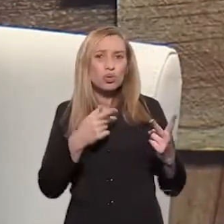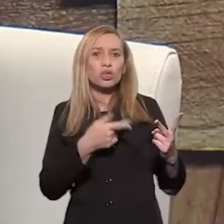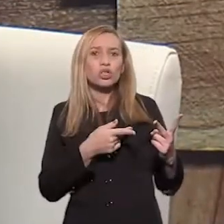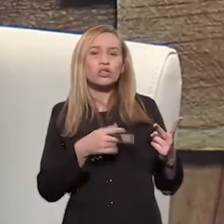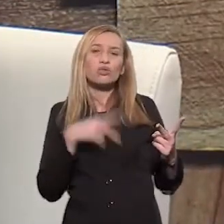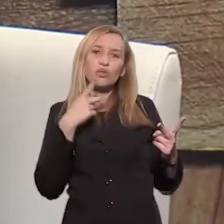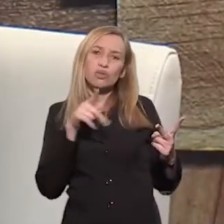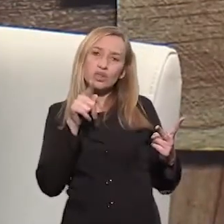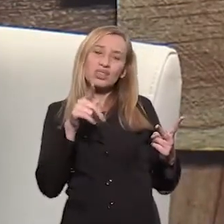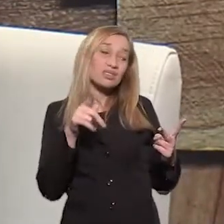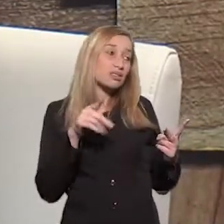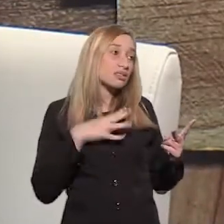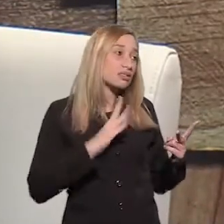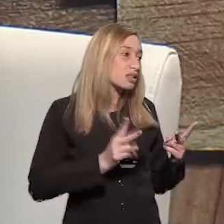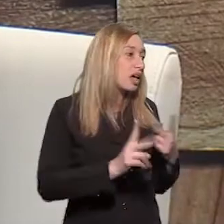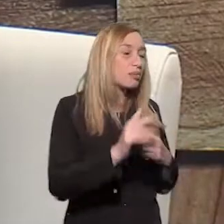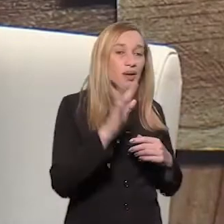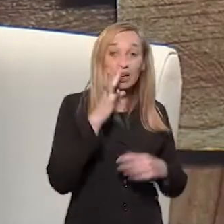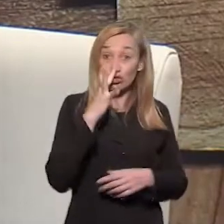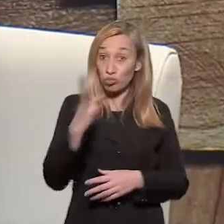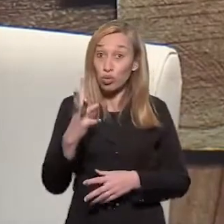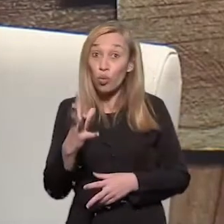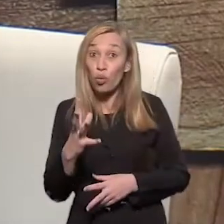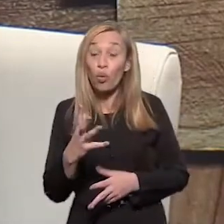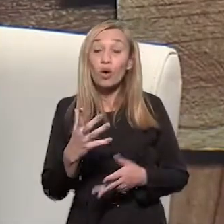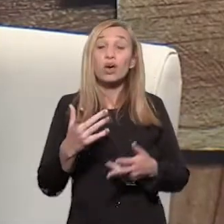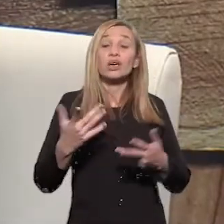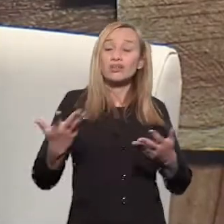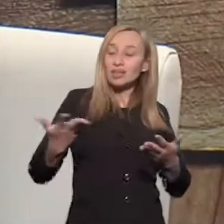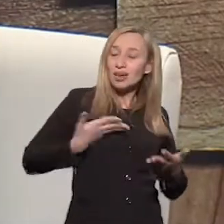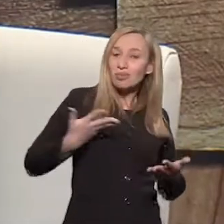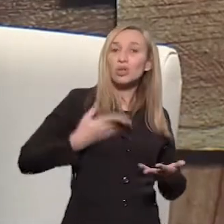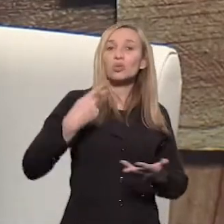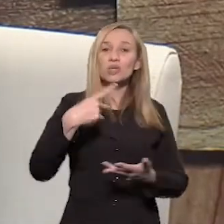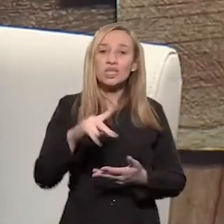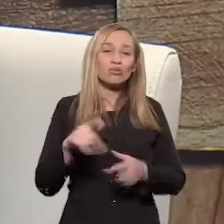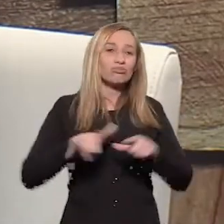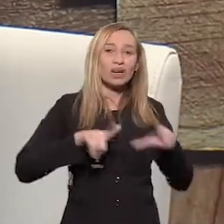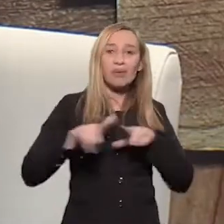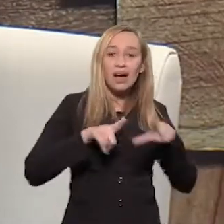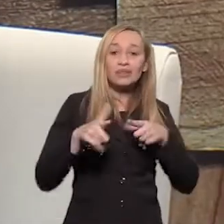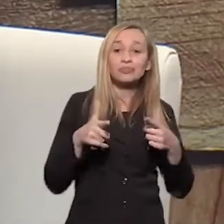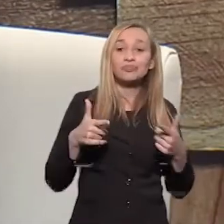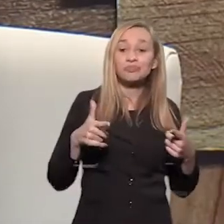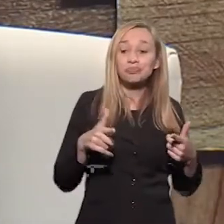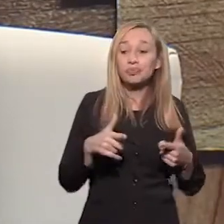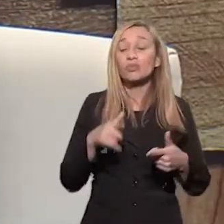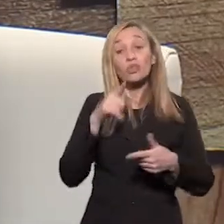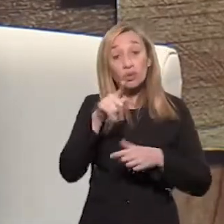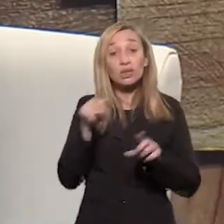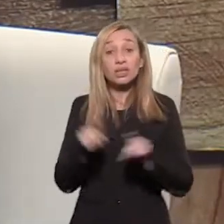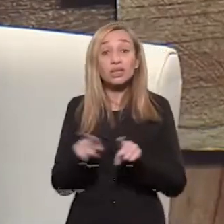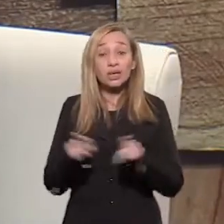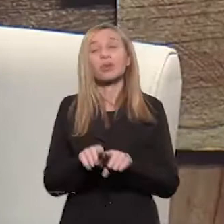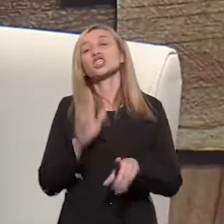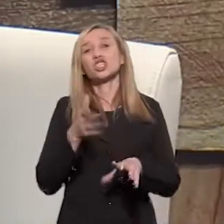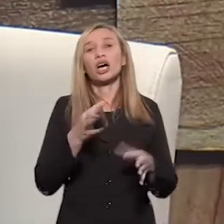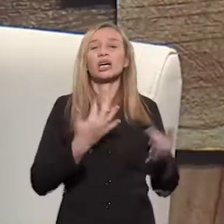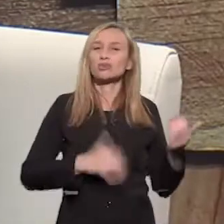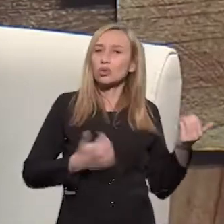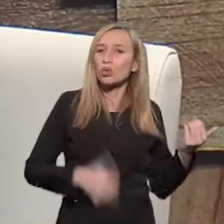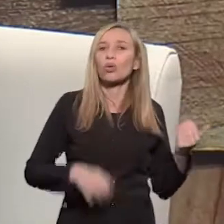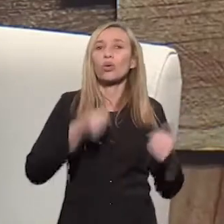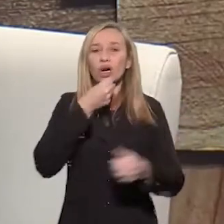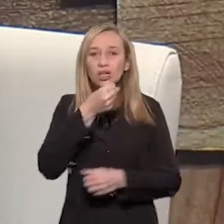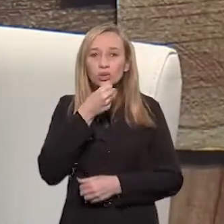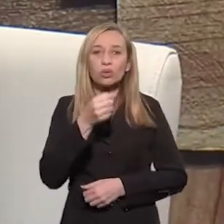Essas pessoas que você sempre admirou e que passaram a ser parceiros seus, né, de trabalho, você também